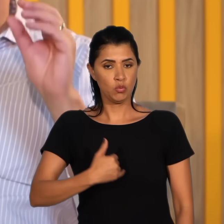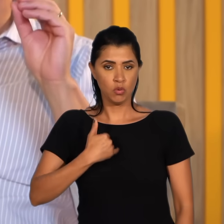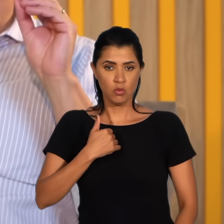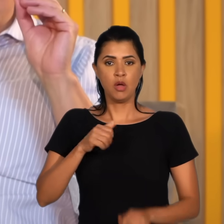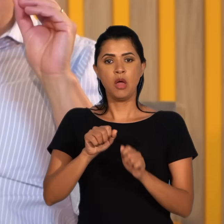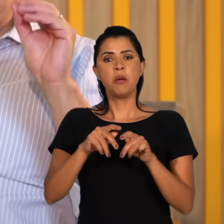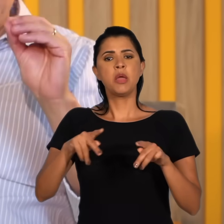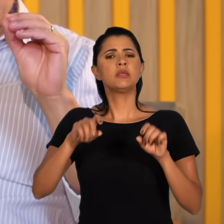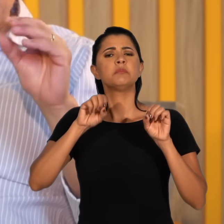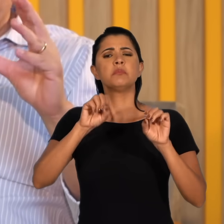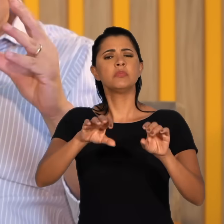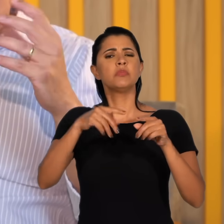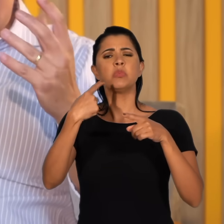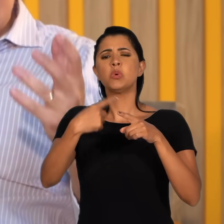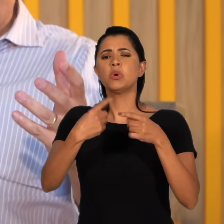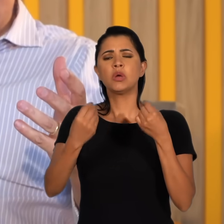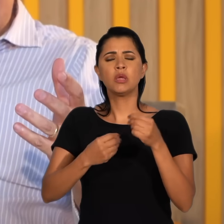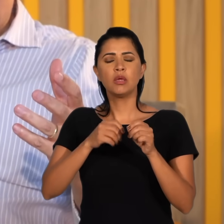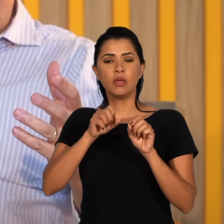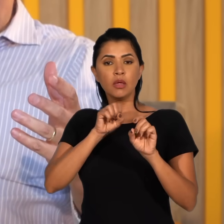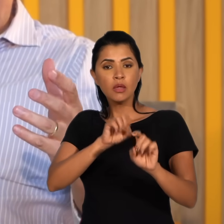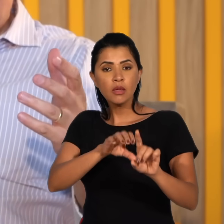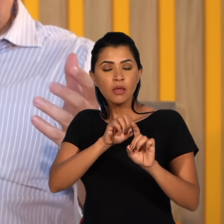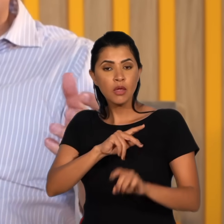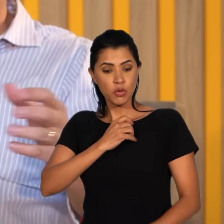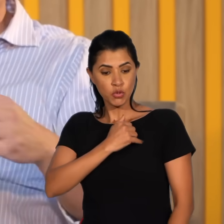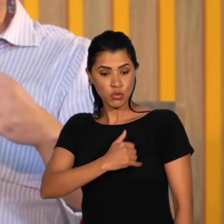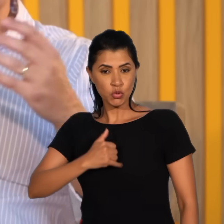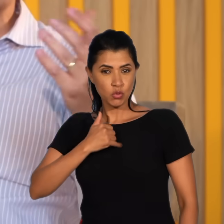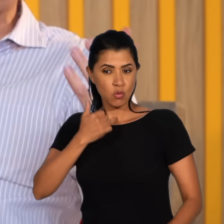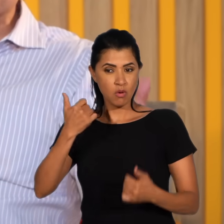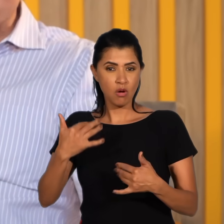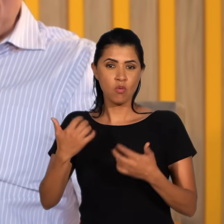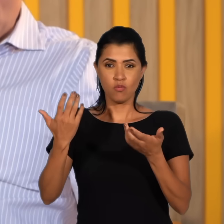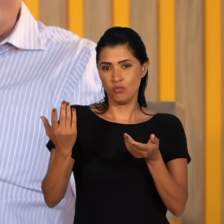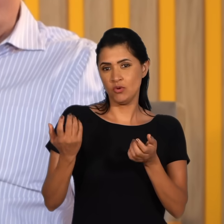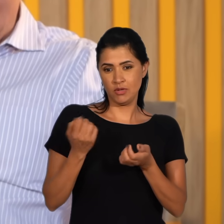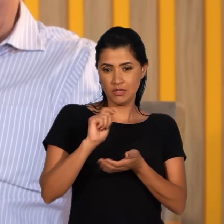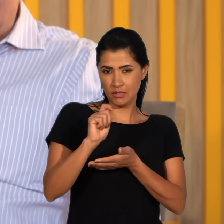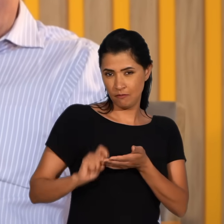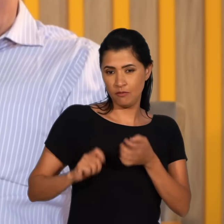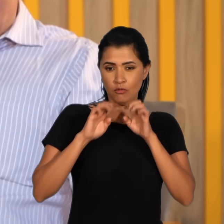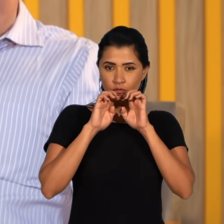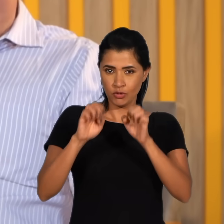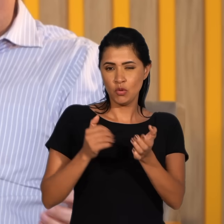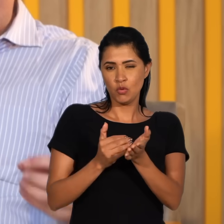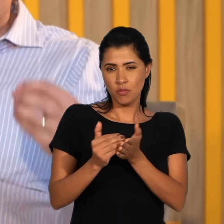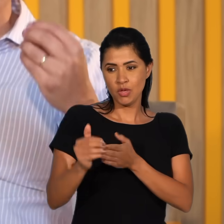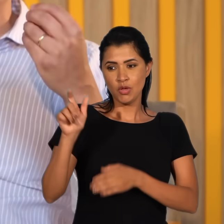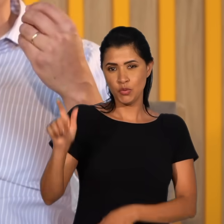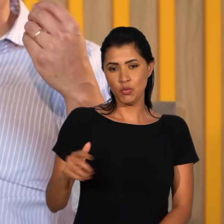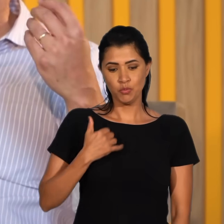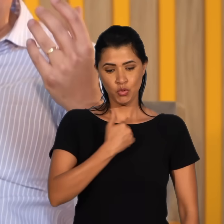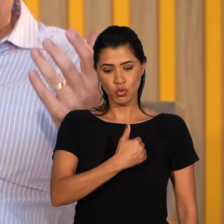apóstolo explicou por que escreveu este evangelho e nessa semana voltamos justamente ao início do Evangelho né